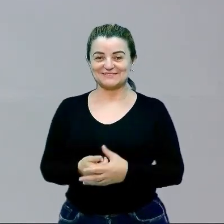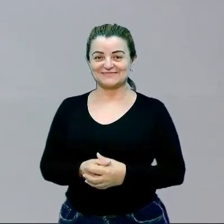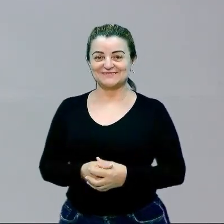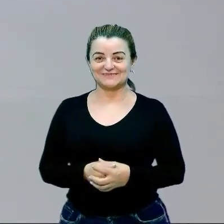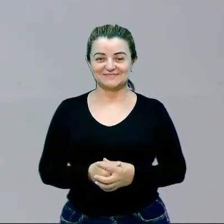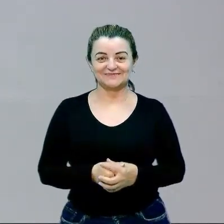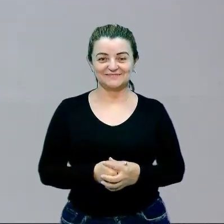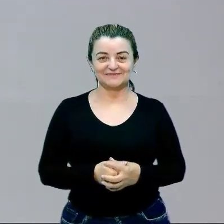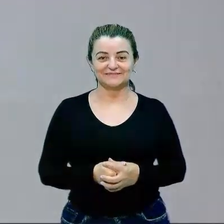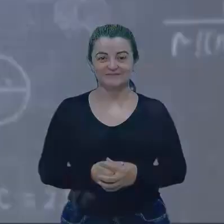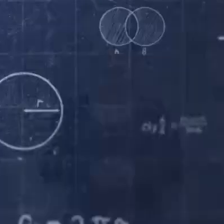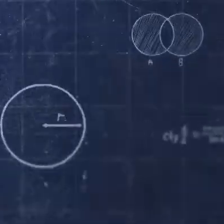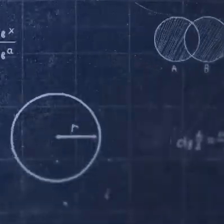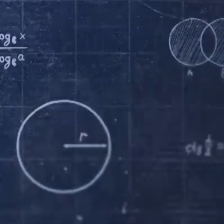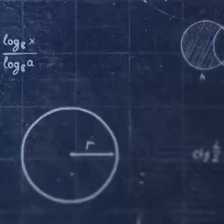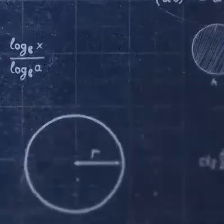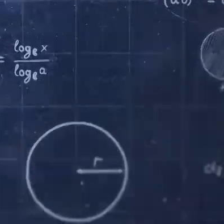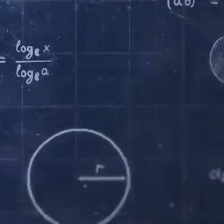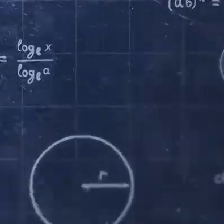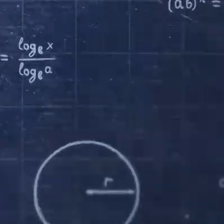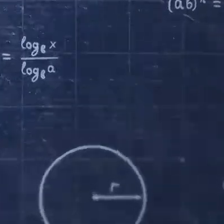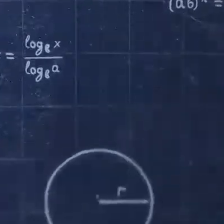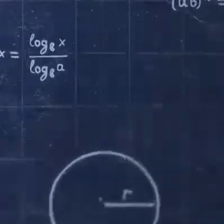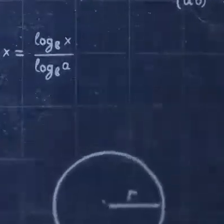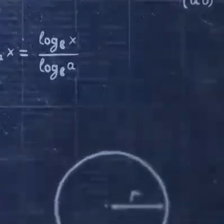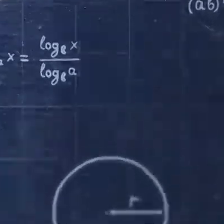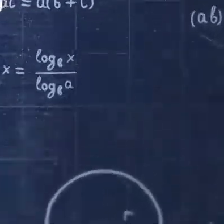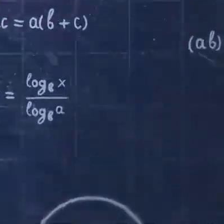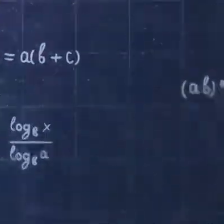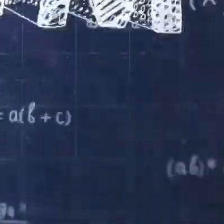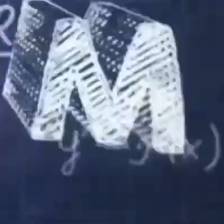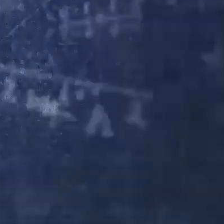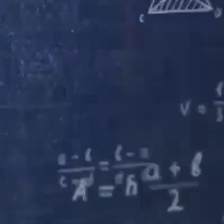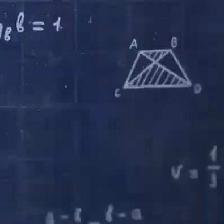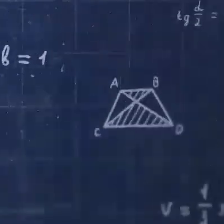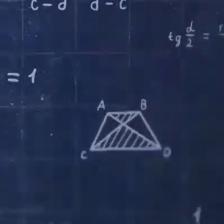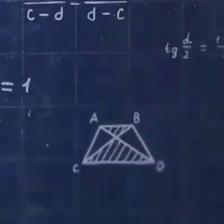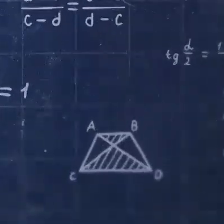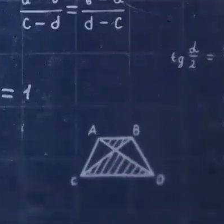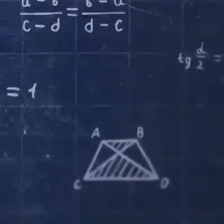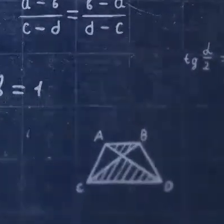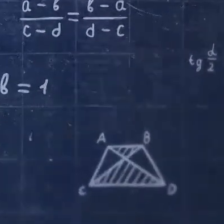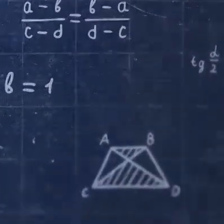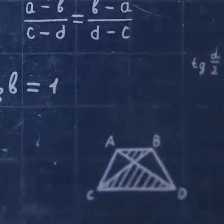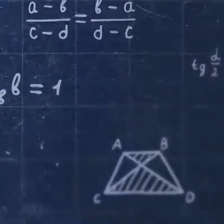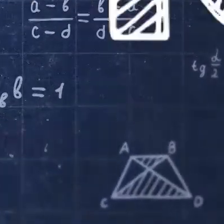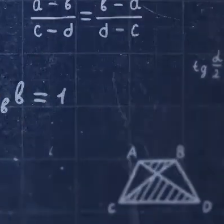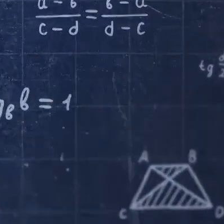aulas.